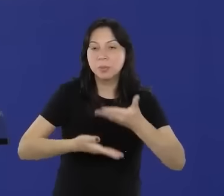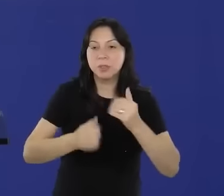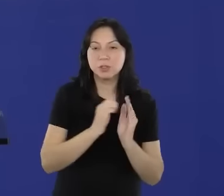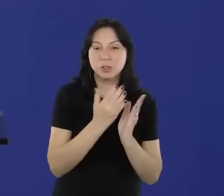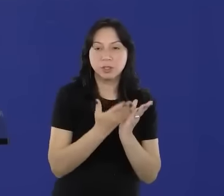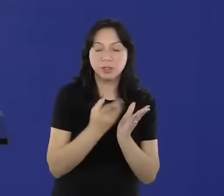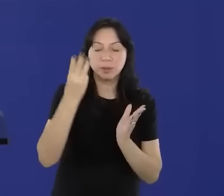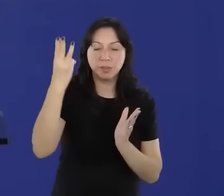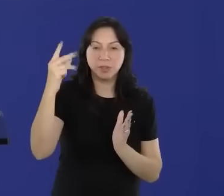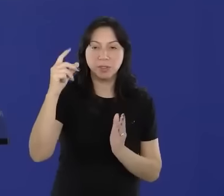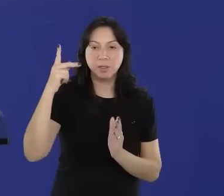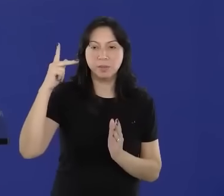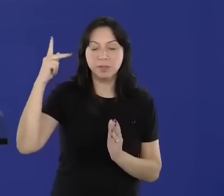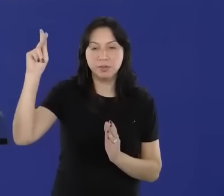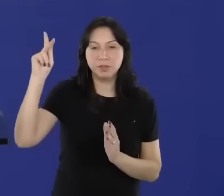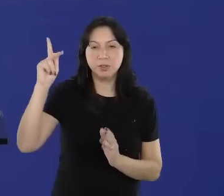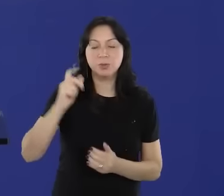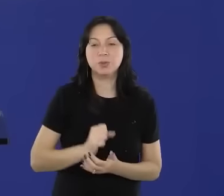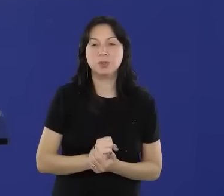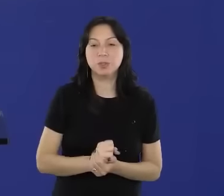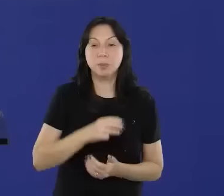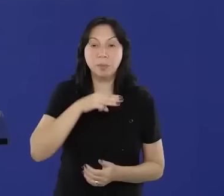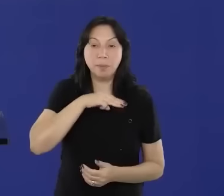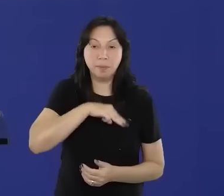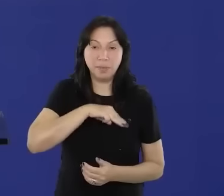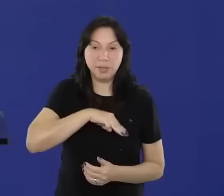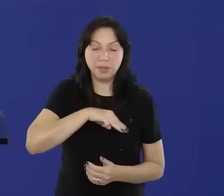está em Mateus Capítulo